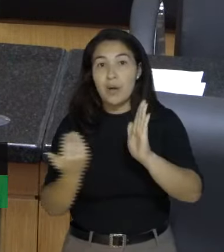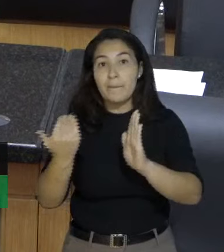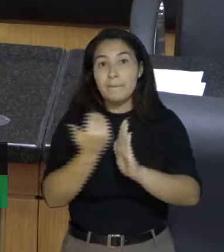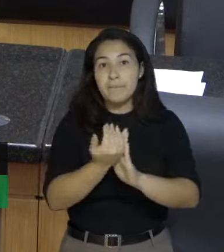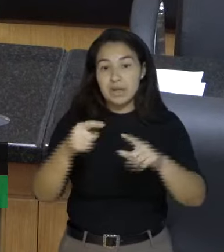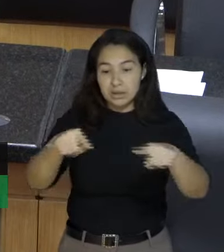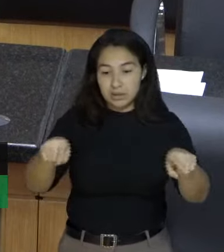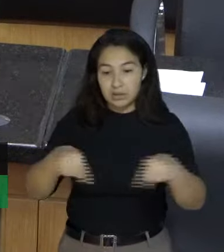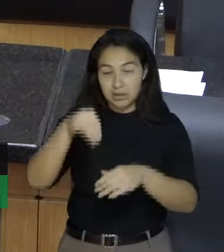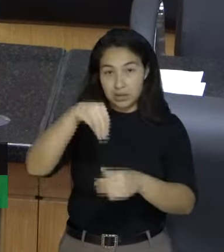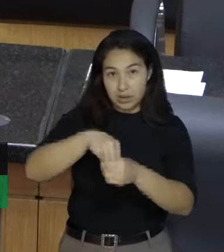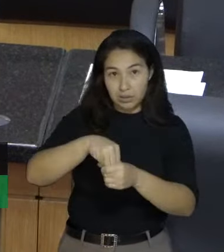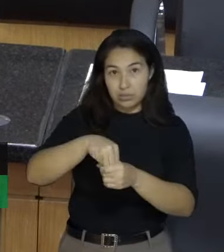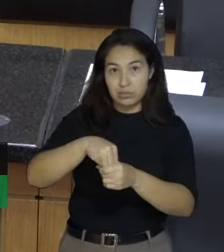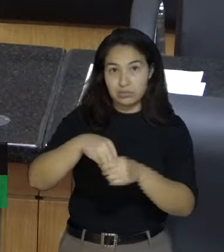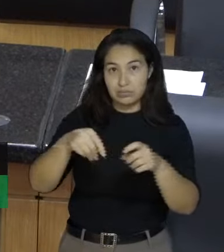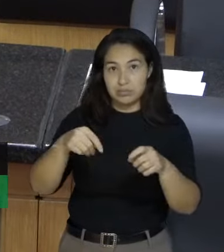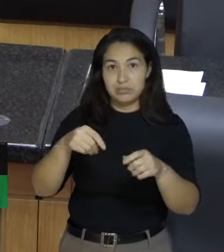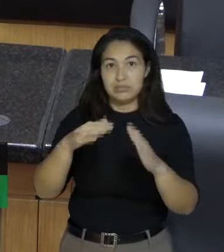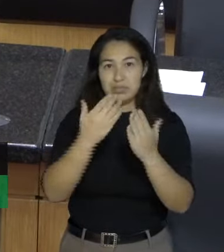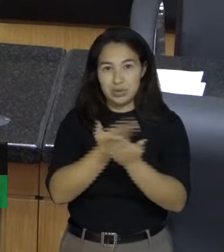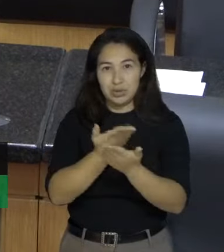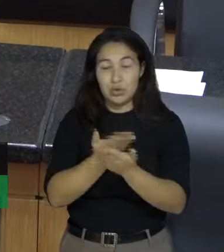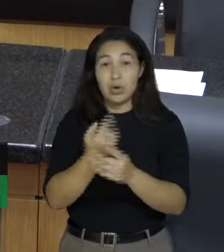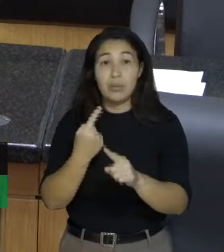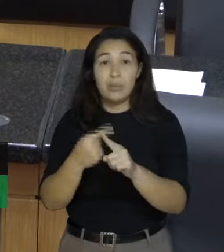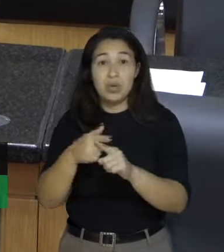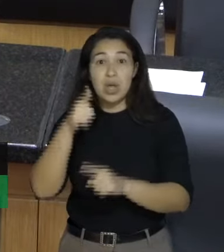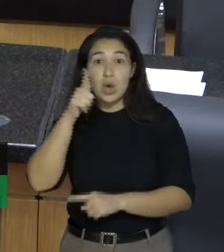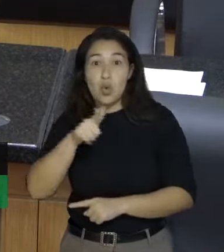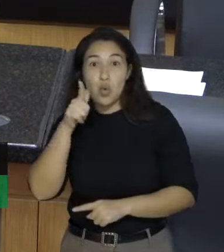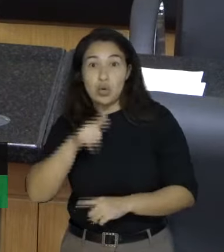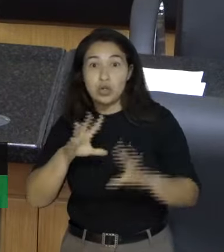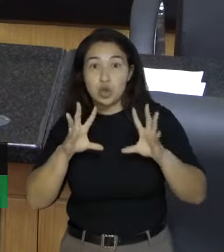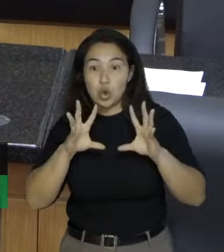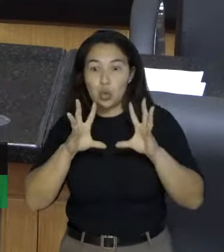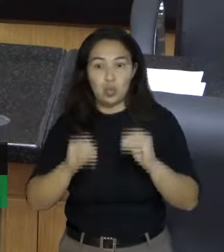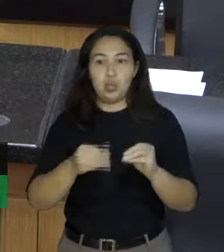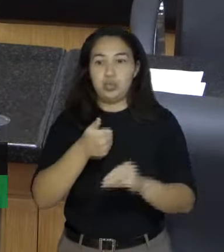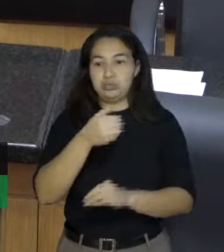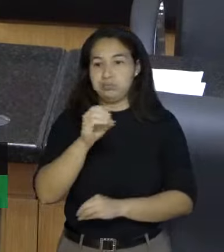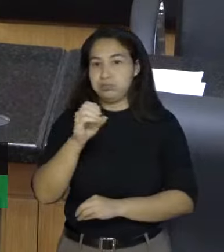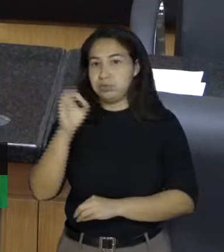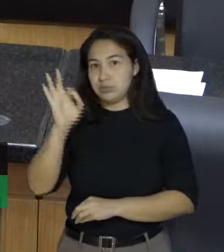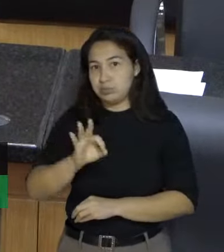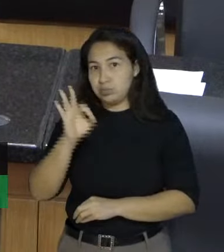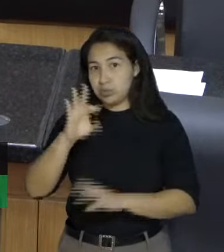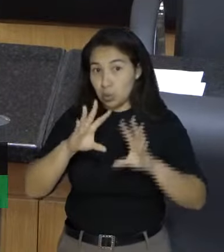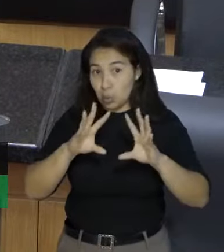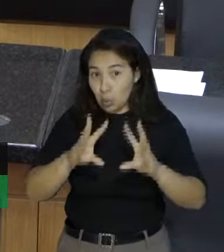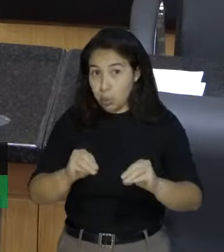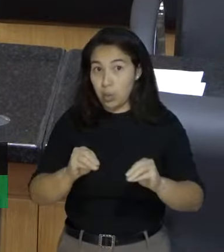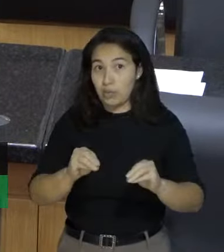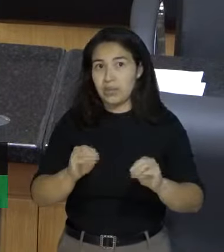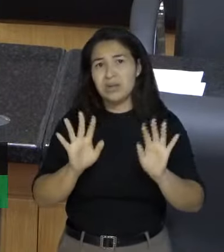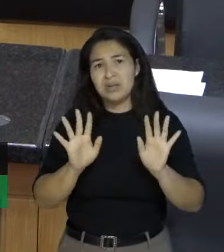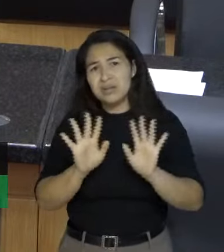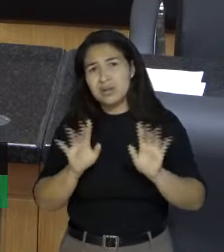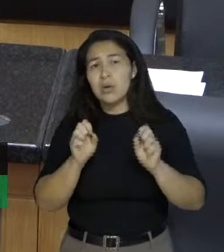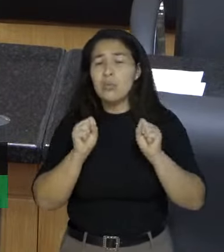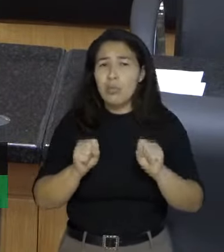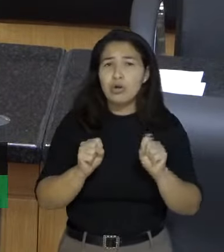pois no meu entender as conquistas elas não precisam ser todas 100% elas podem ser um pouquinho aqui um pouquinho ali para